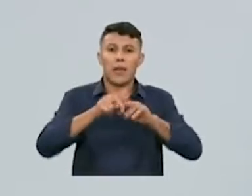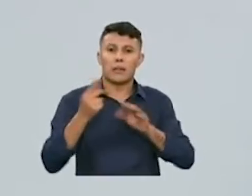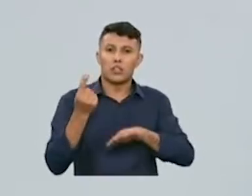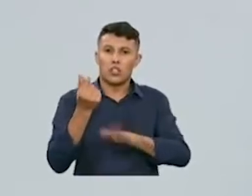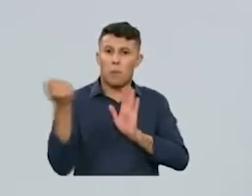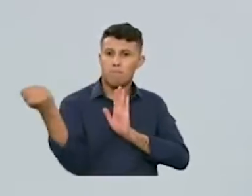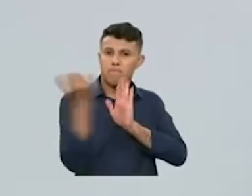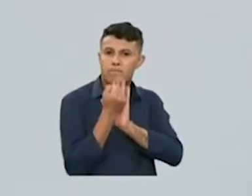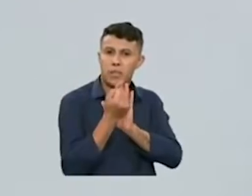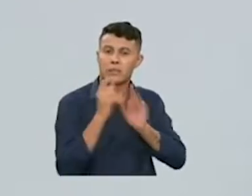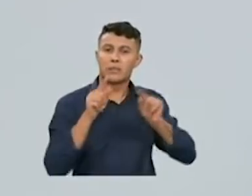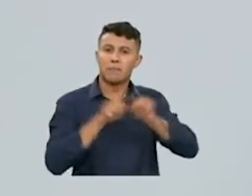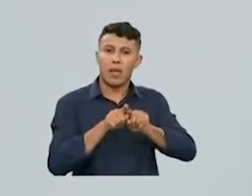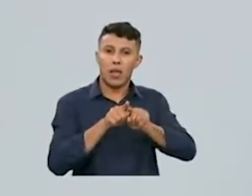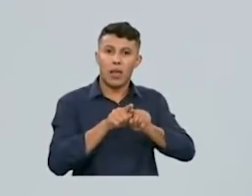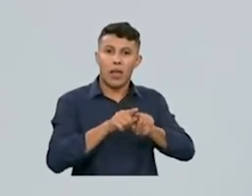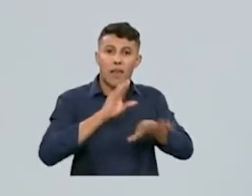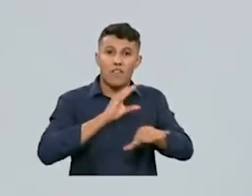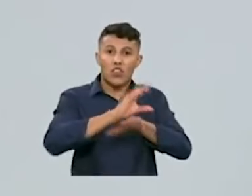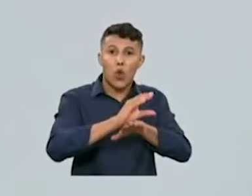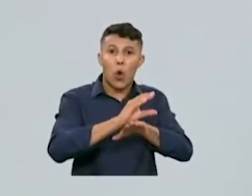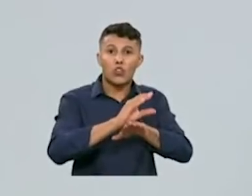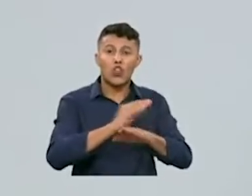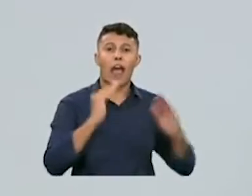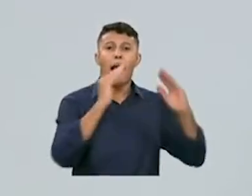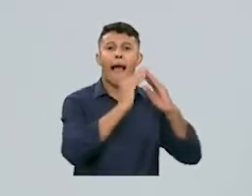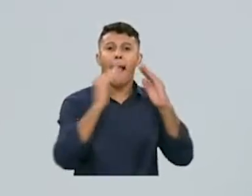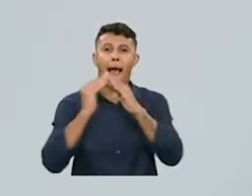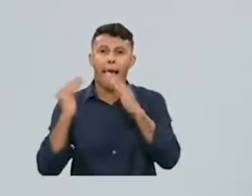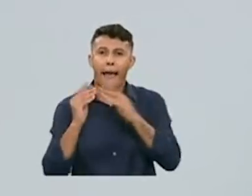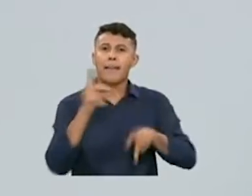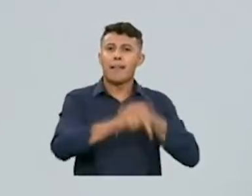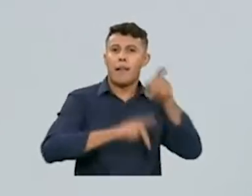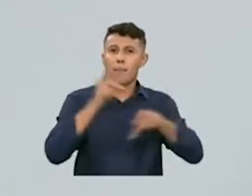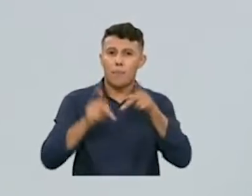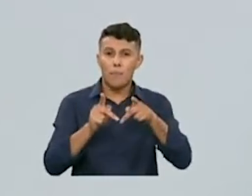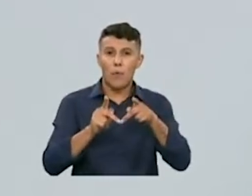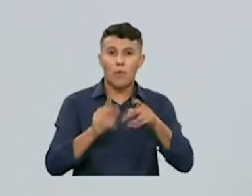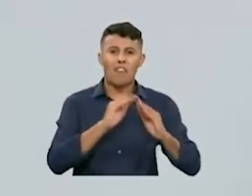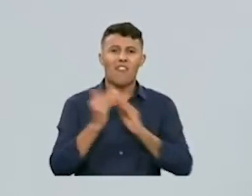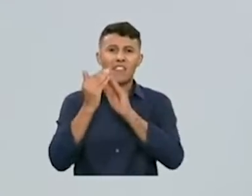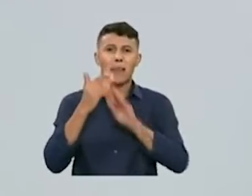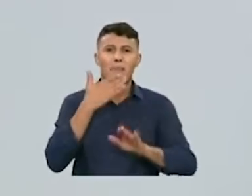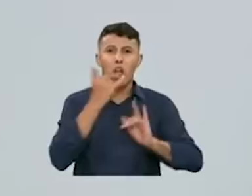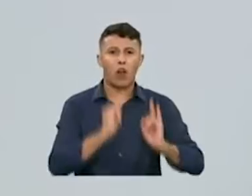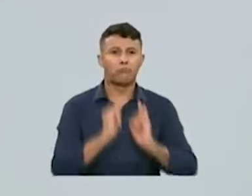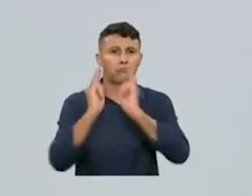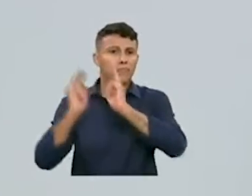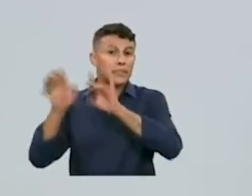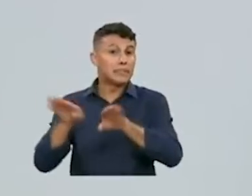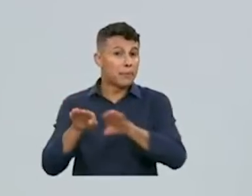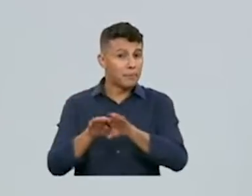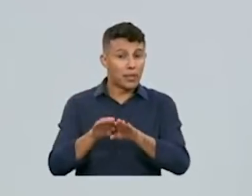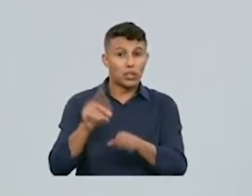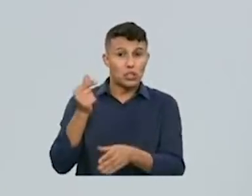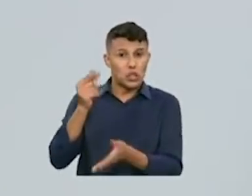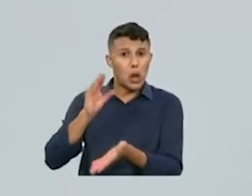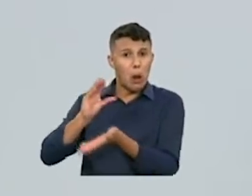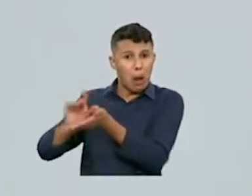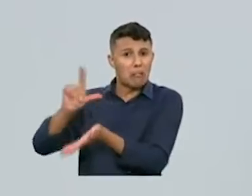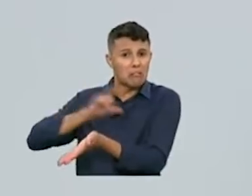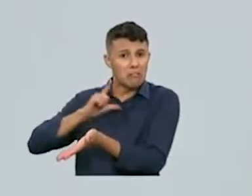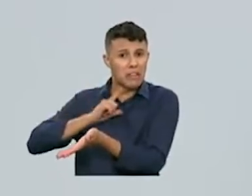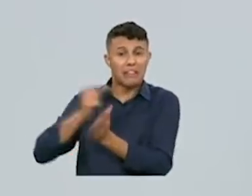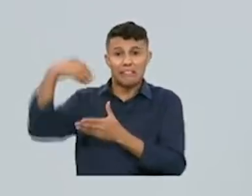destinado, carimbado, para investir em moradia popular, para investir em urbanização de favelas, e você não fez. O recurso está lá,